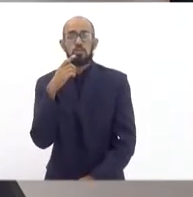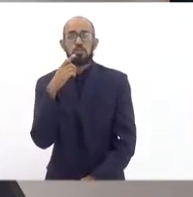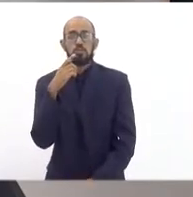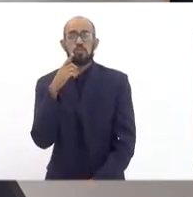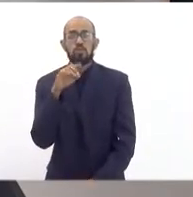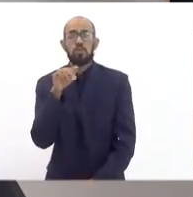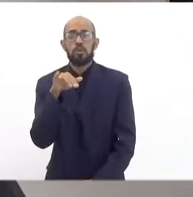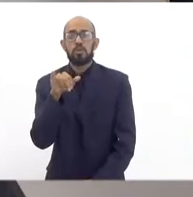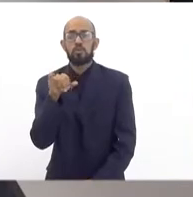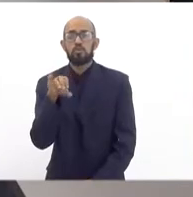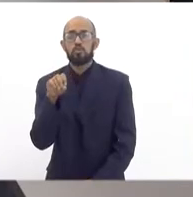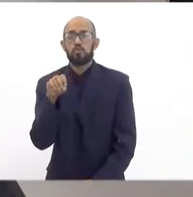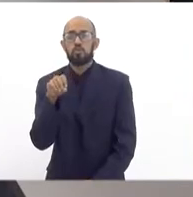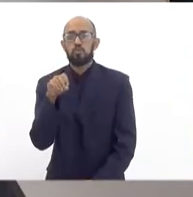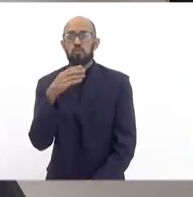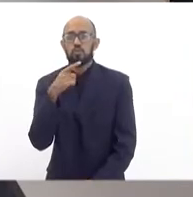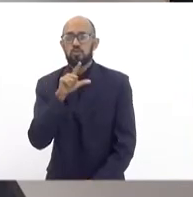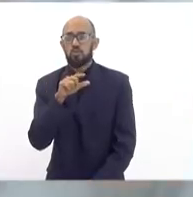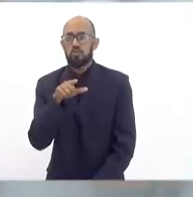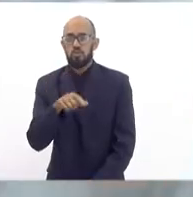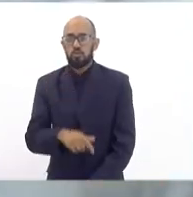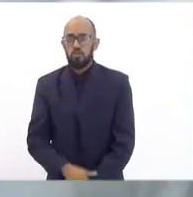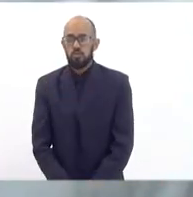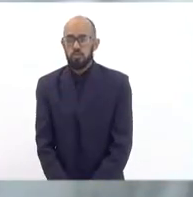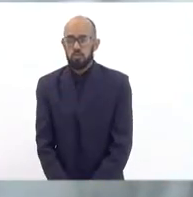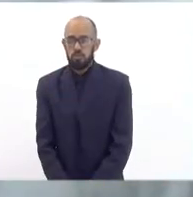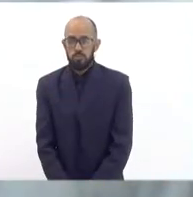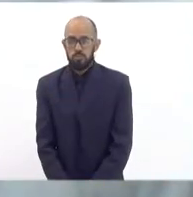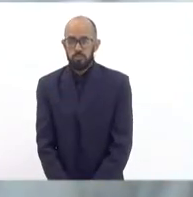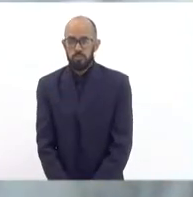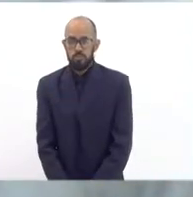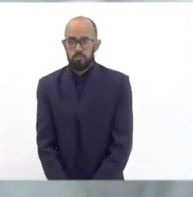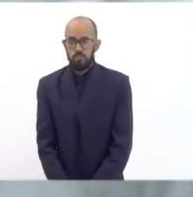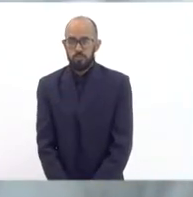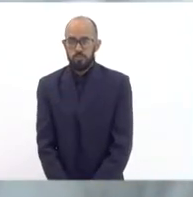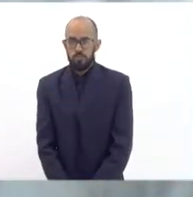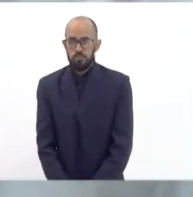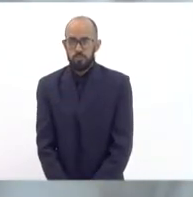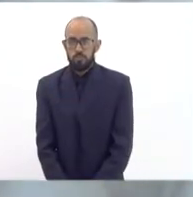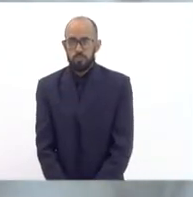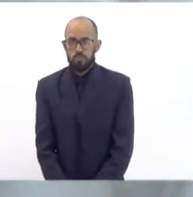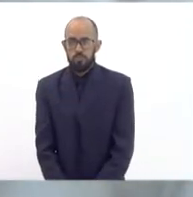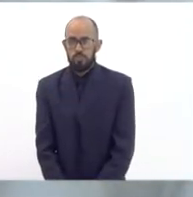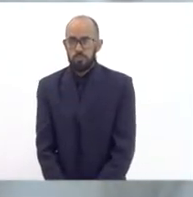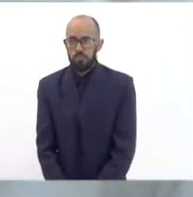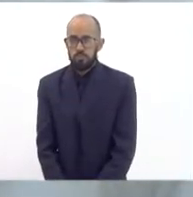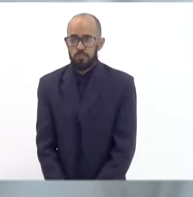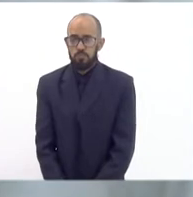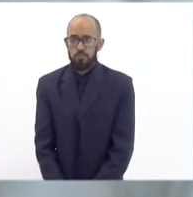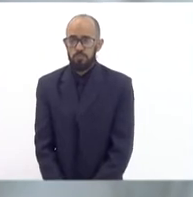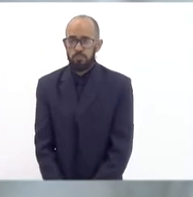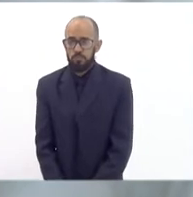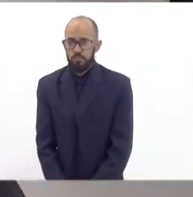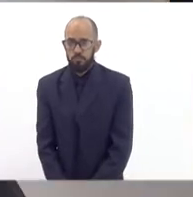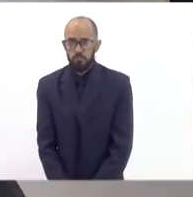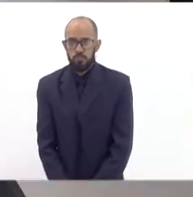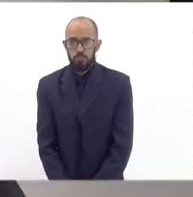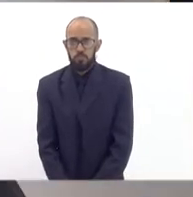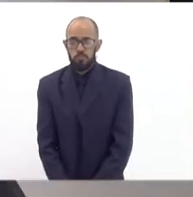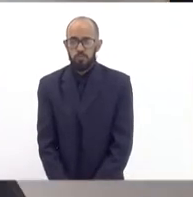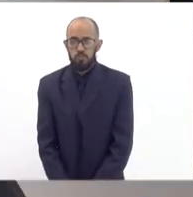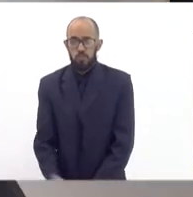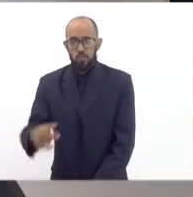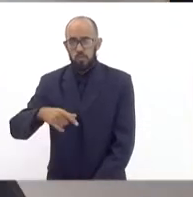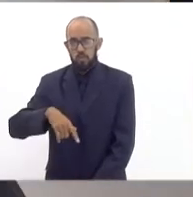Dionísio? Pronto, presidente, já estou no ar. Ah, então está ótimo. O deputado Luiz Paulo vai falar, deputado Valdec, depois